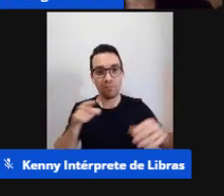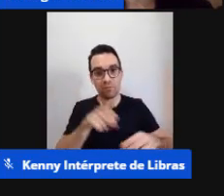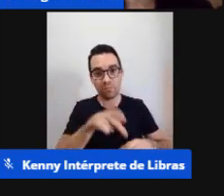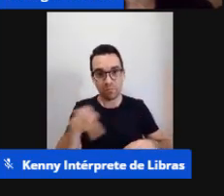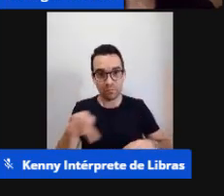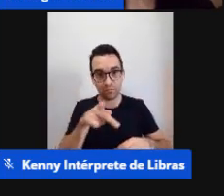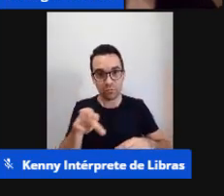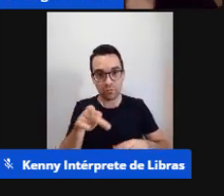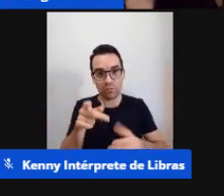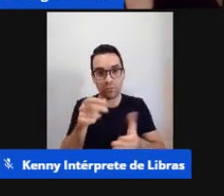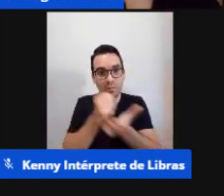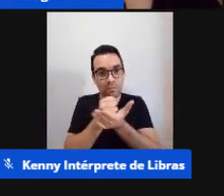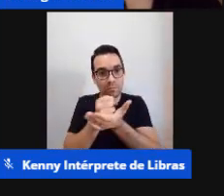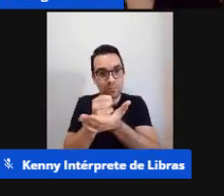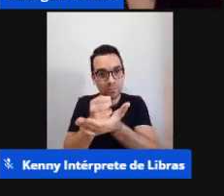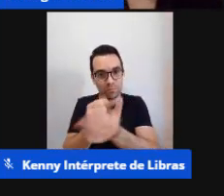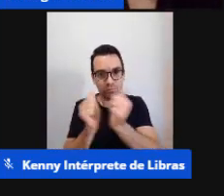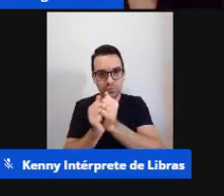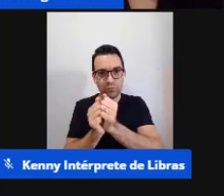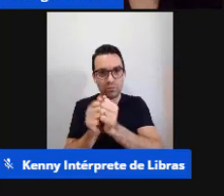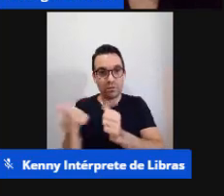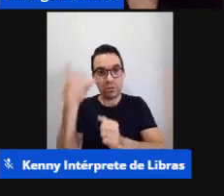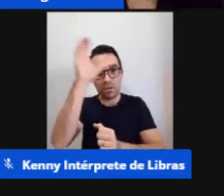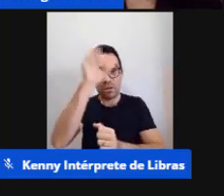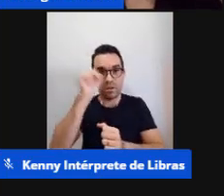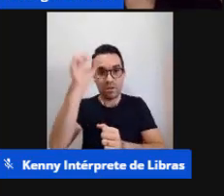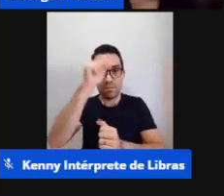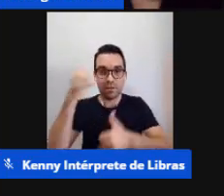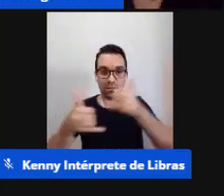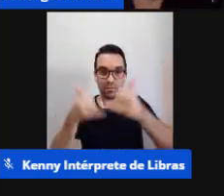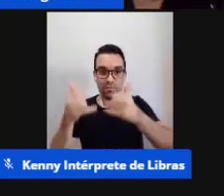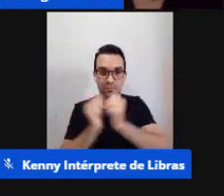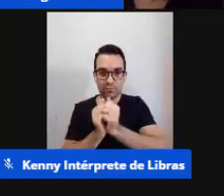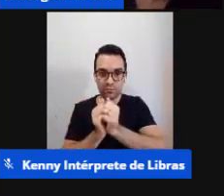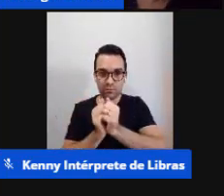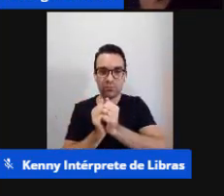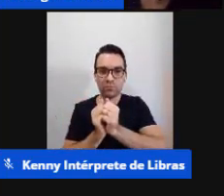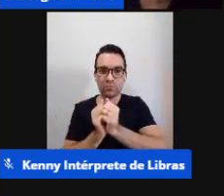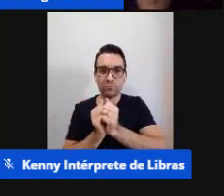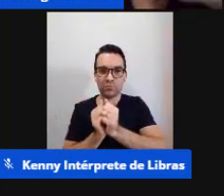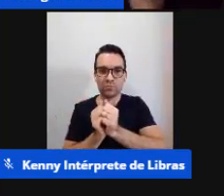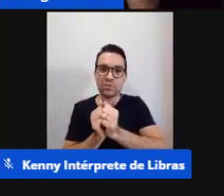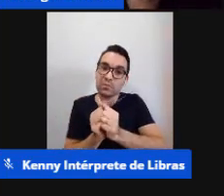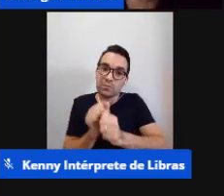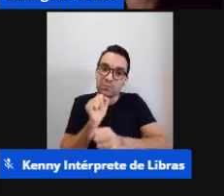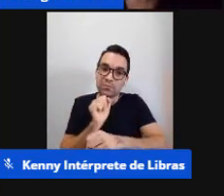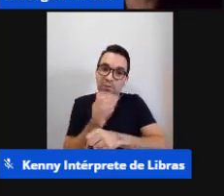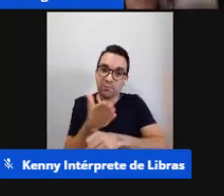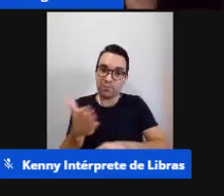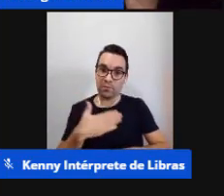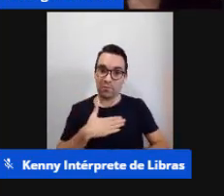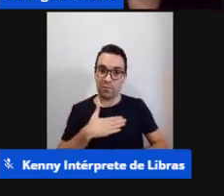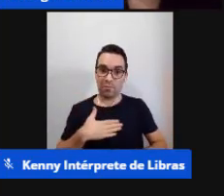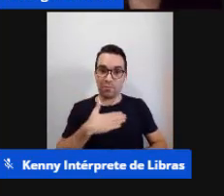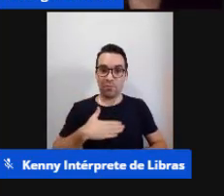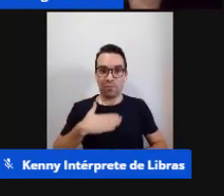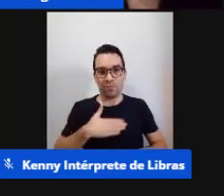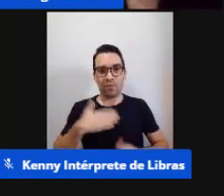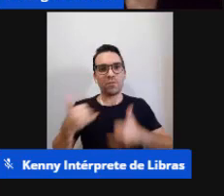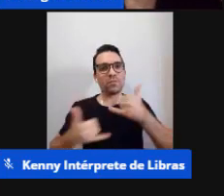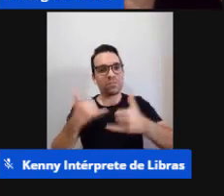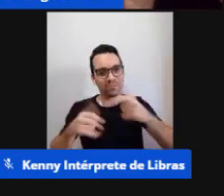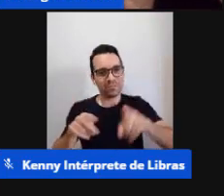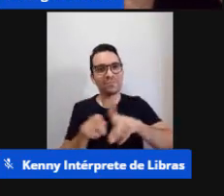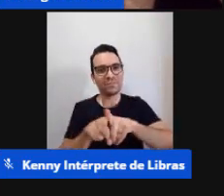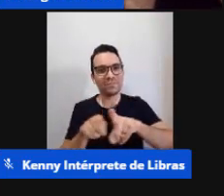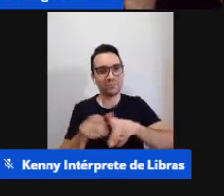dela aprender se divertindo, tá? Eu espero que vocês gostem, brinquem também, divirtam bastante.